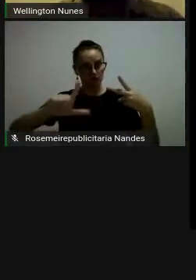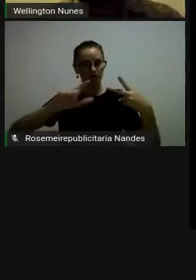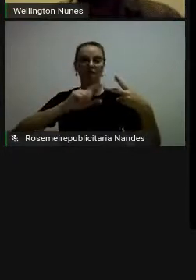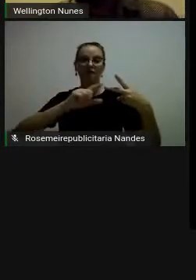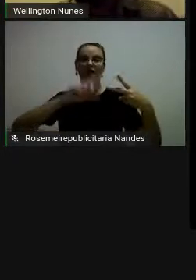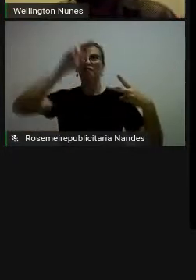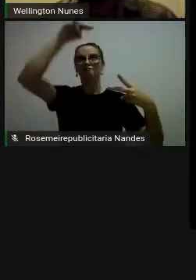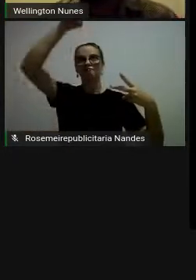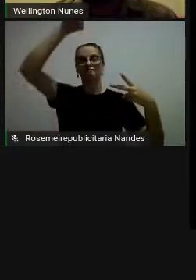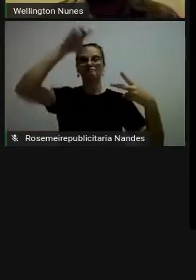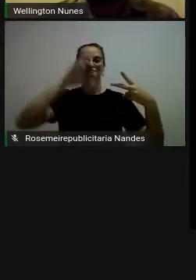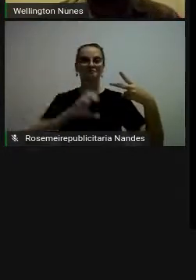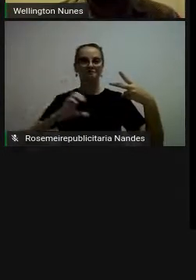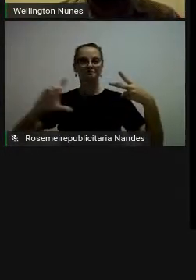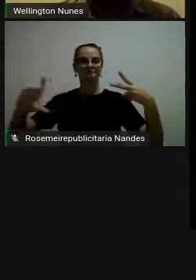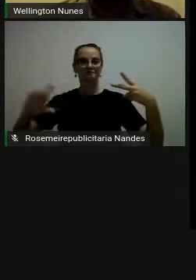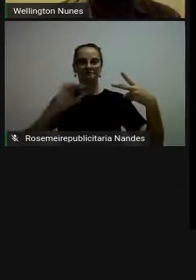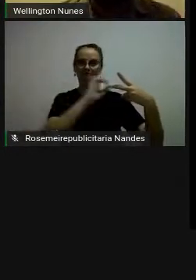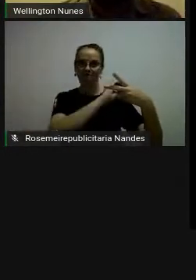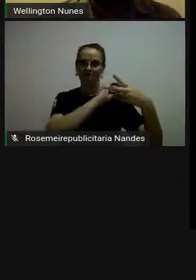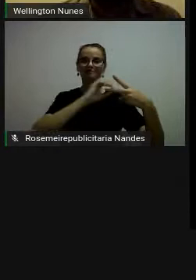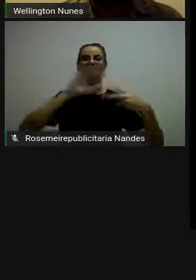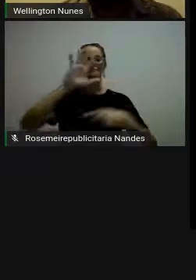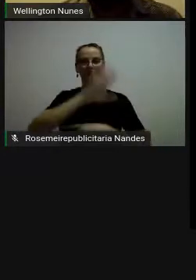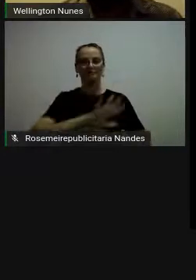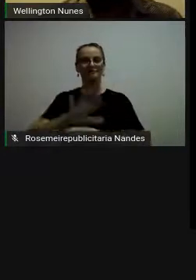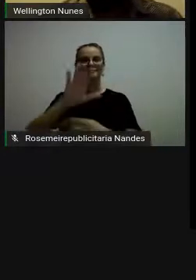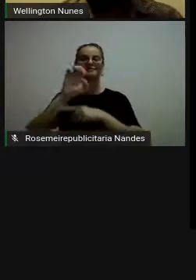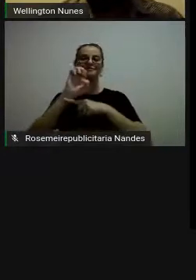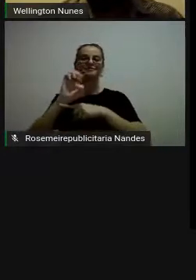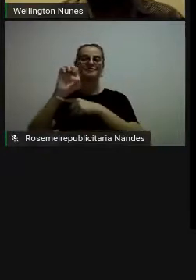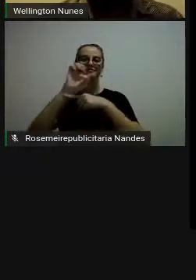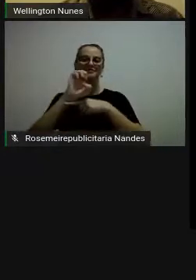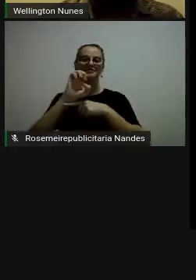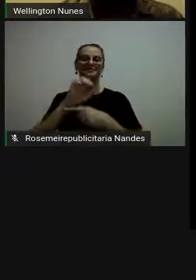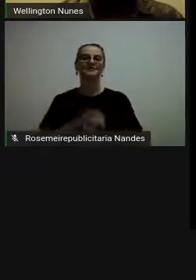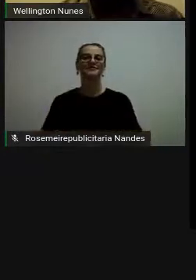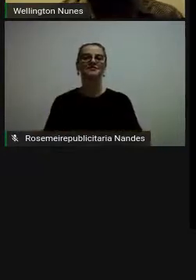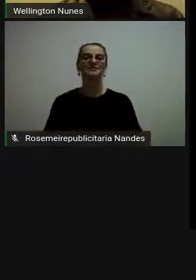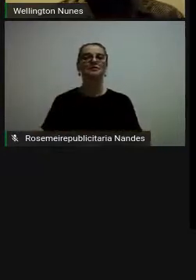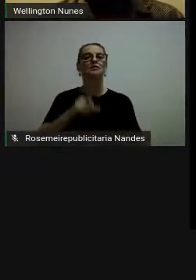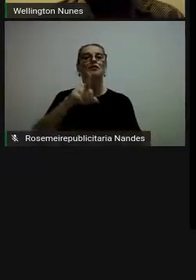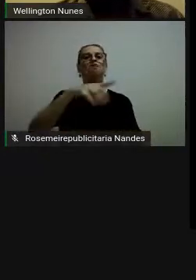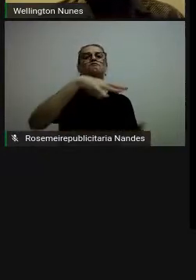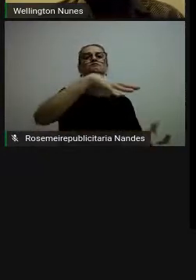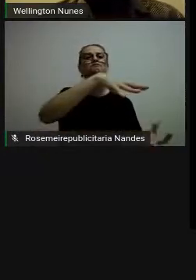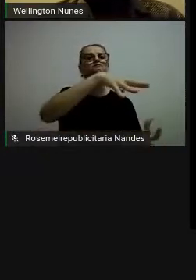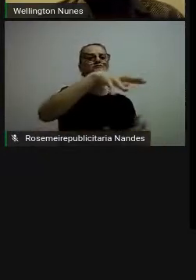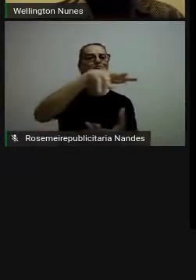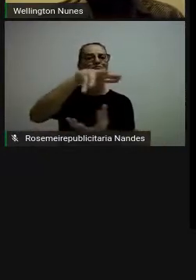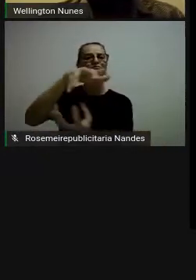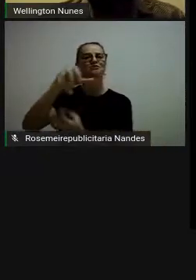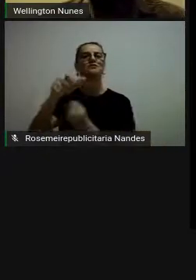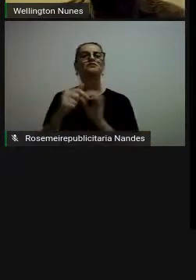E temos aí a escala, né, mundial, planetária, né, que seria o mapa mundi, mostrando aí